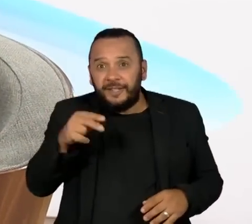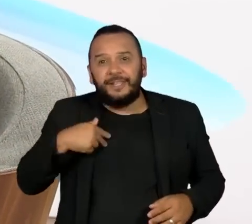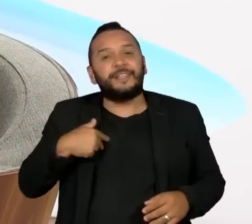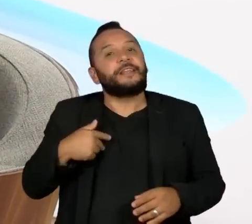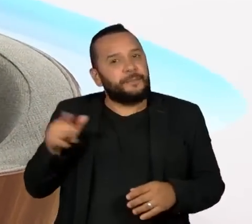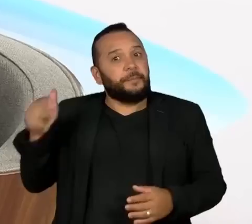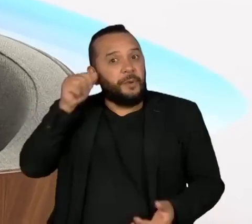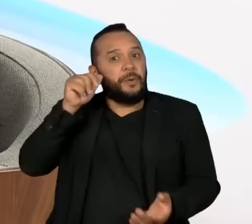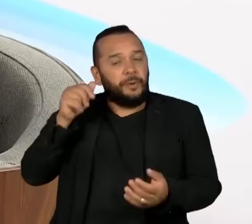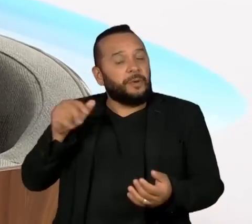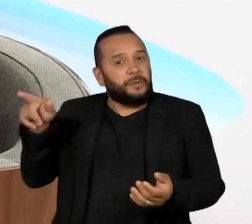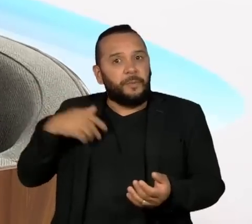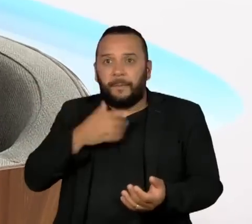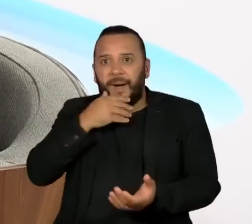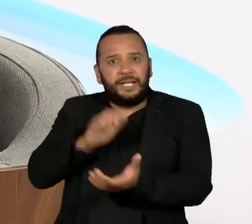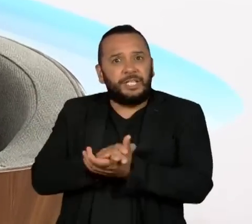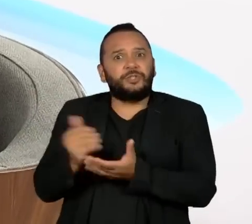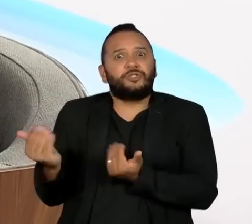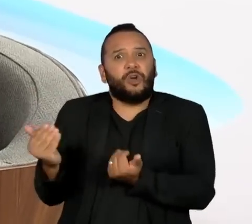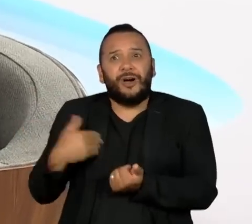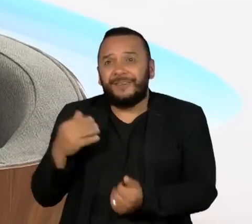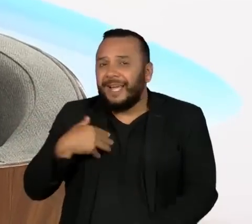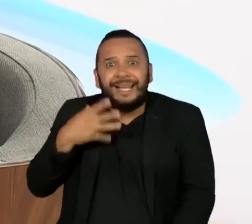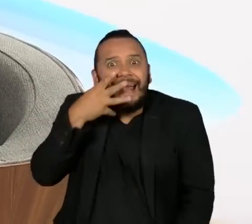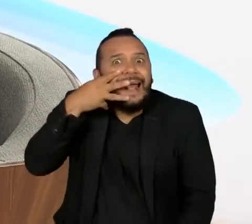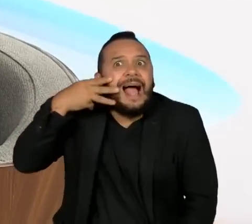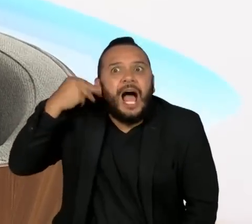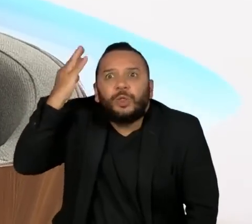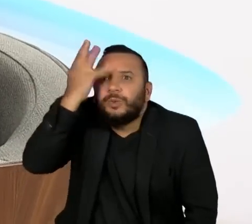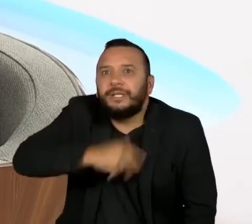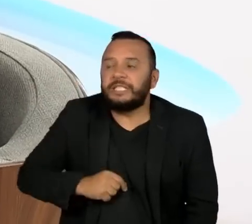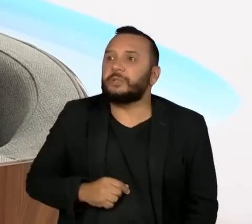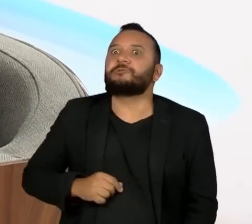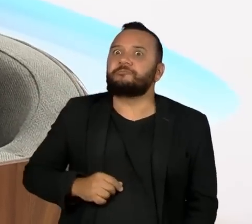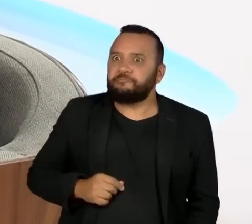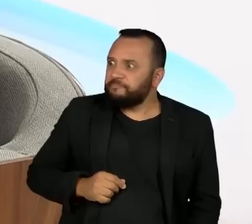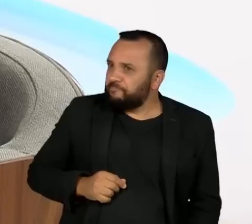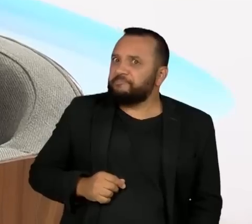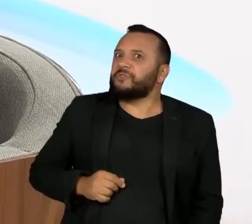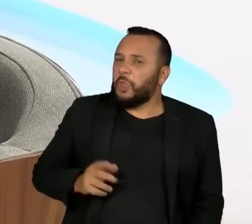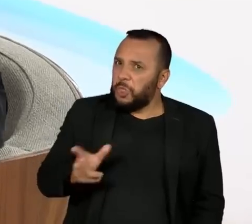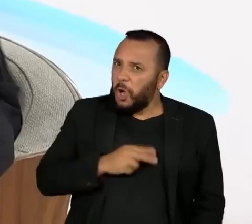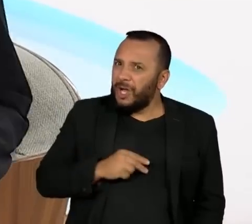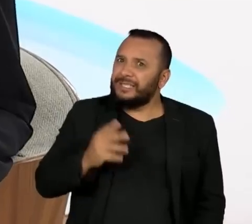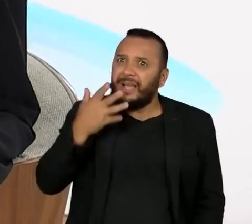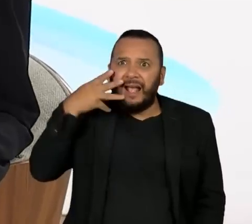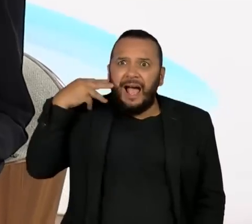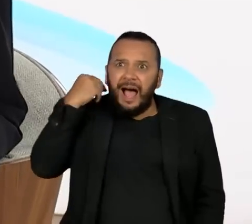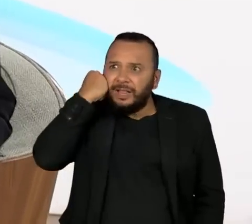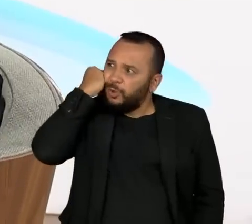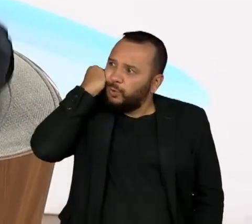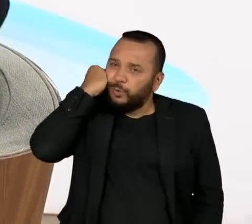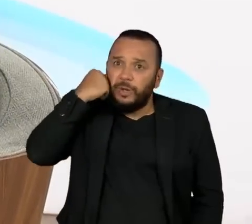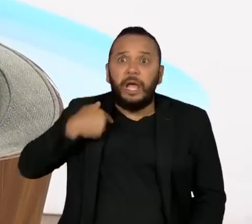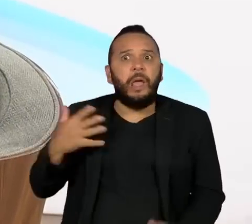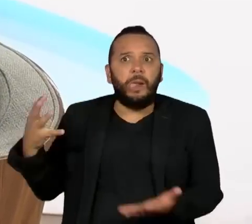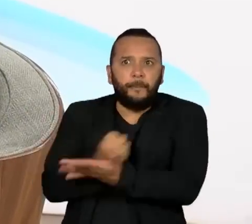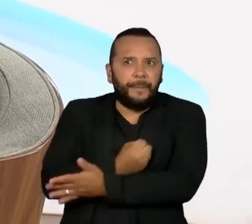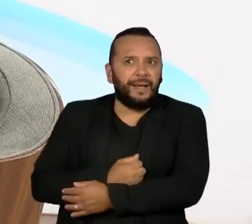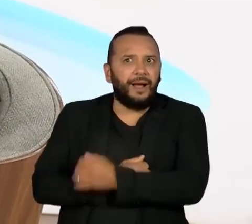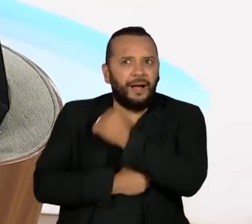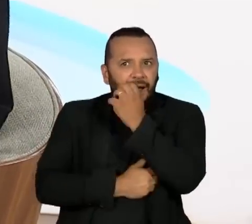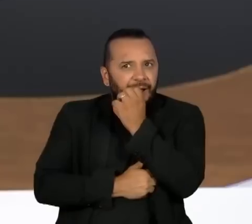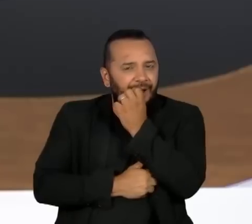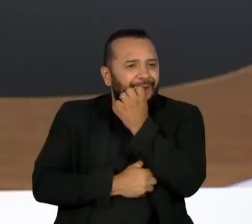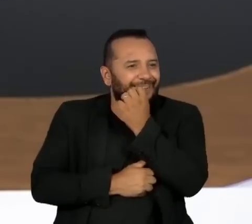gato. Eu falei, nossa, olha só. Eu pegava. Porra! Isso é incrível. Fernanda,